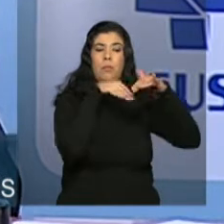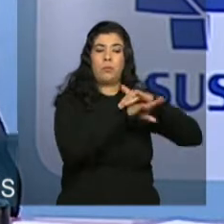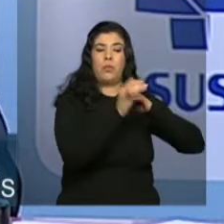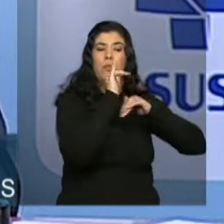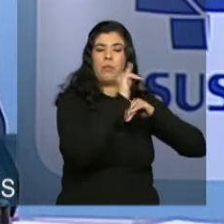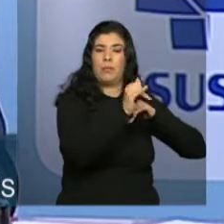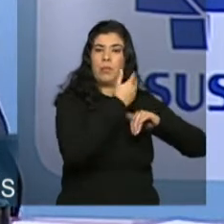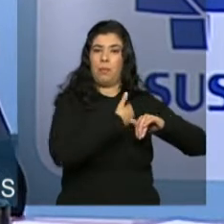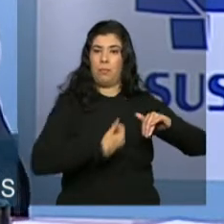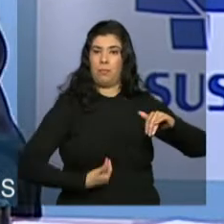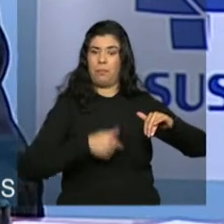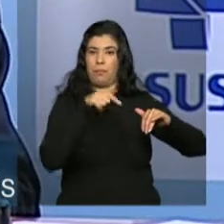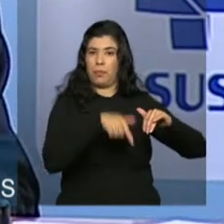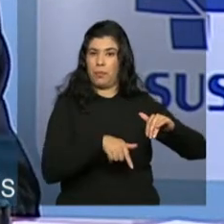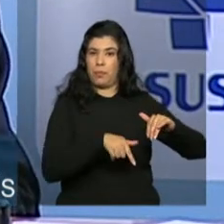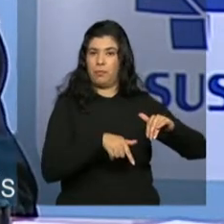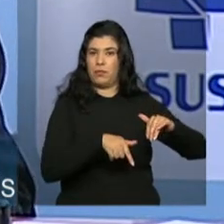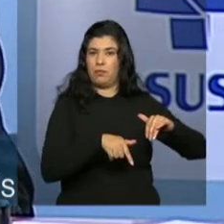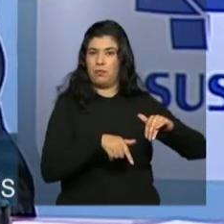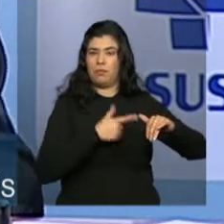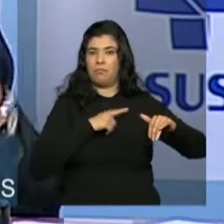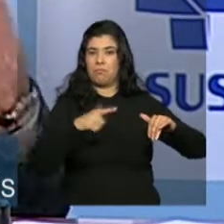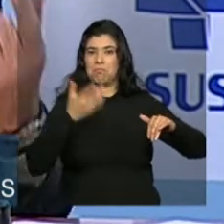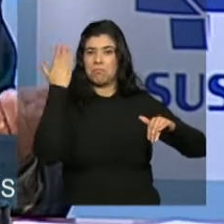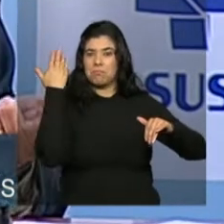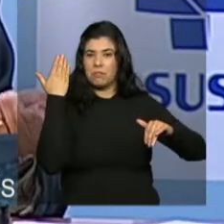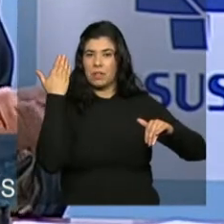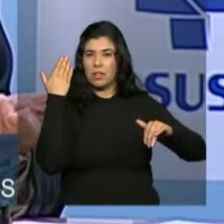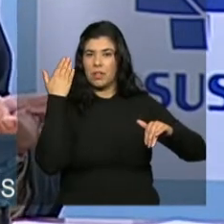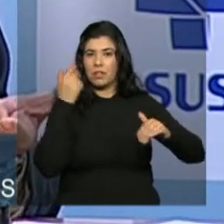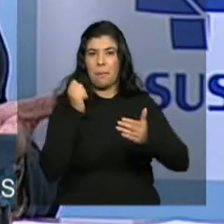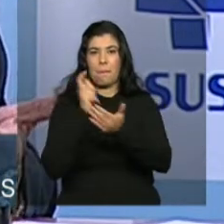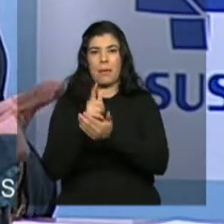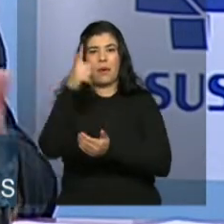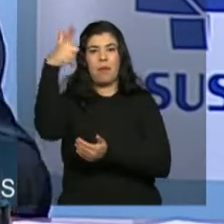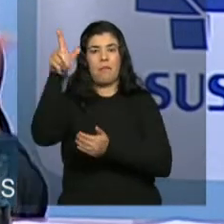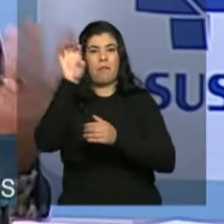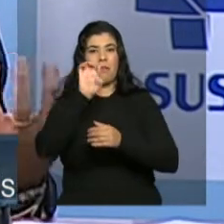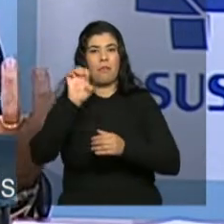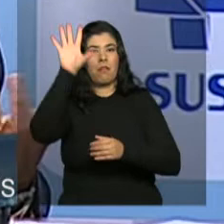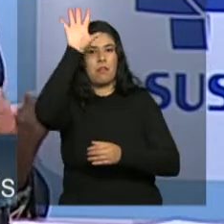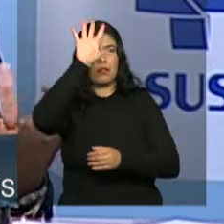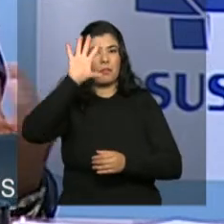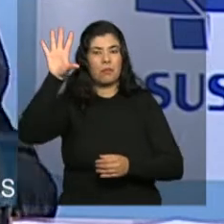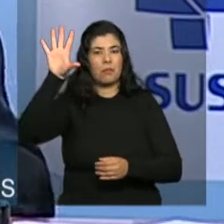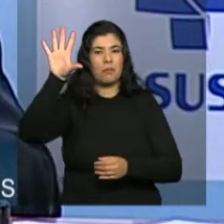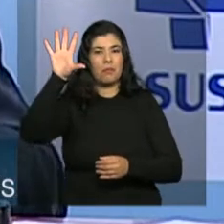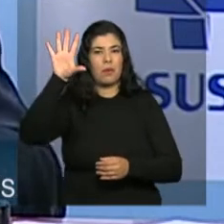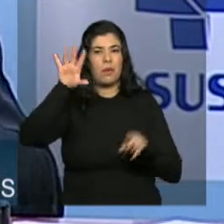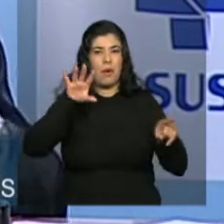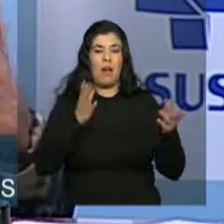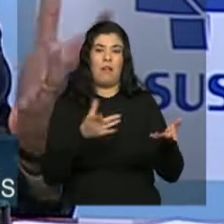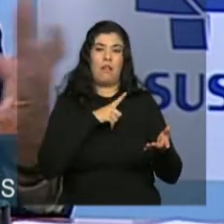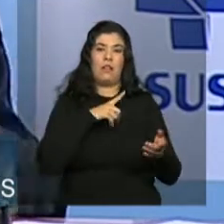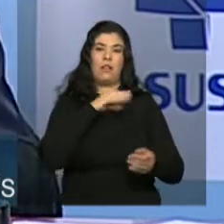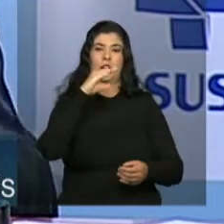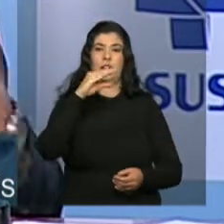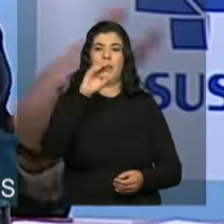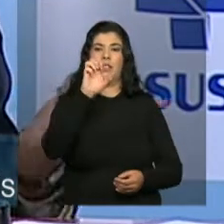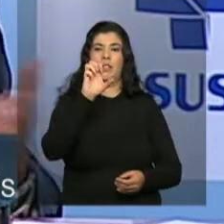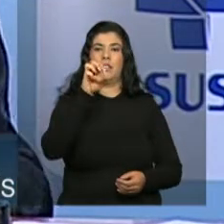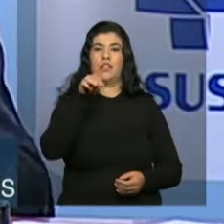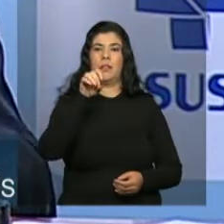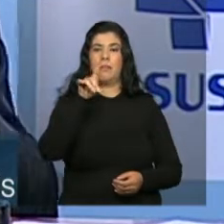fazem nós No Brasil temos um banco público que essa médica é mais completo do que do que do que as estimativas Porque faz uma